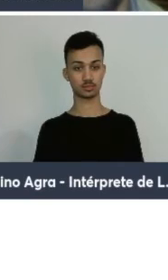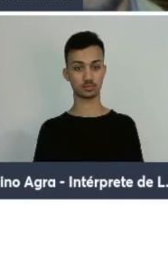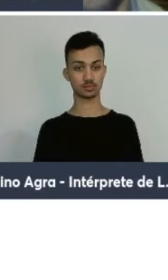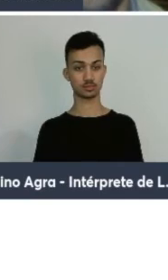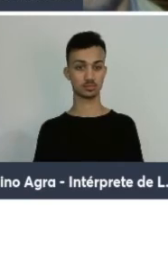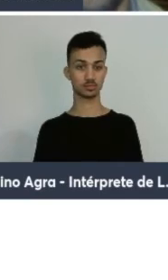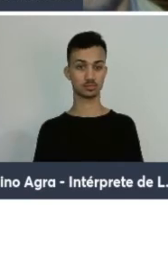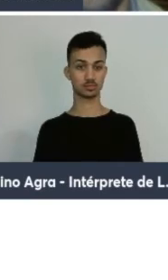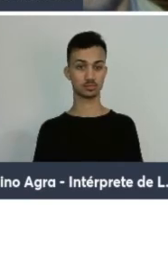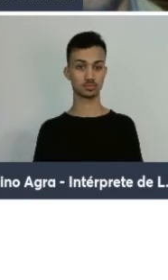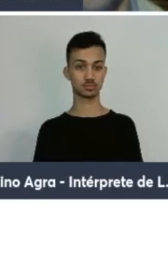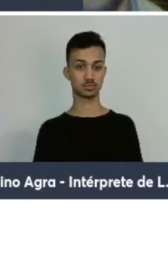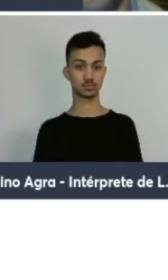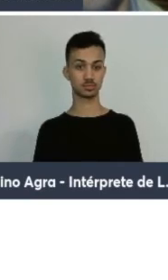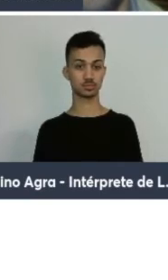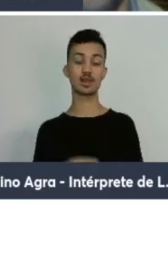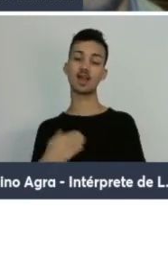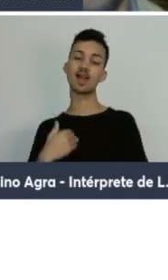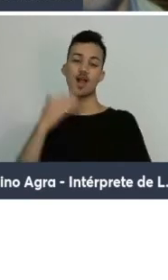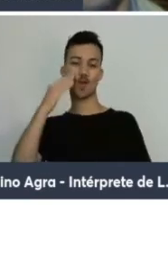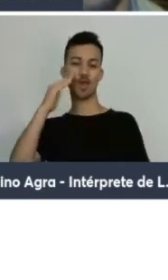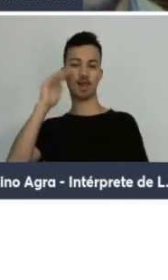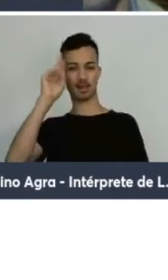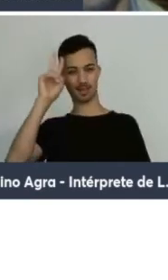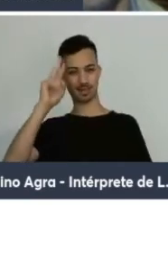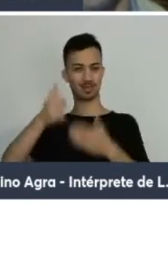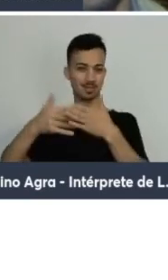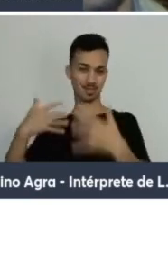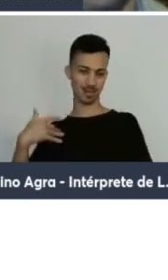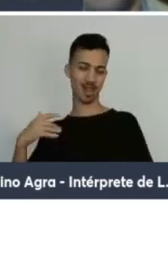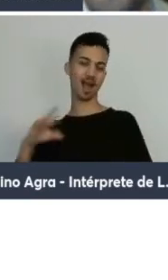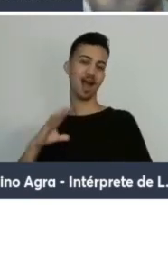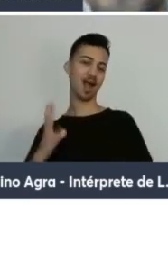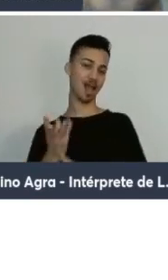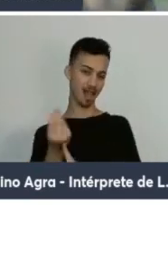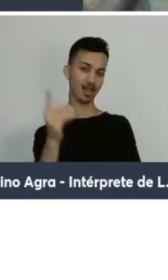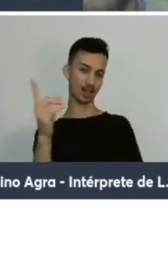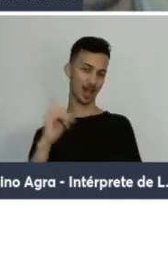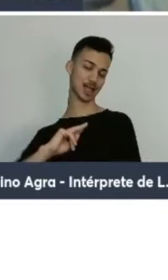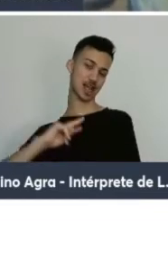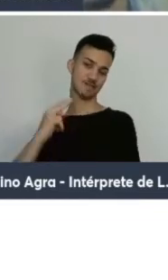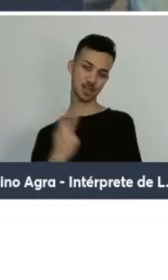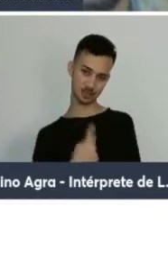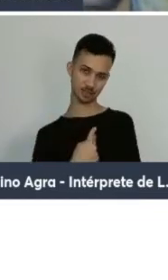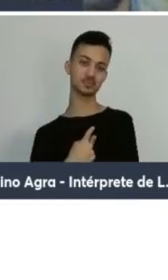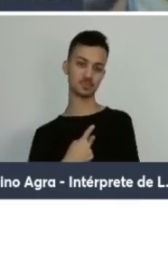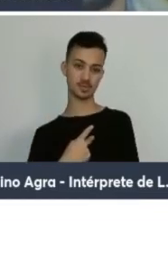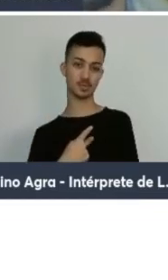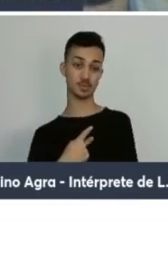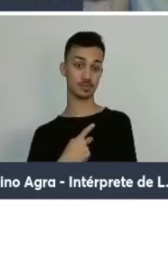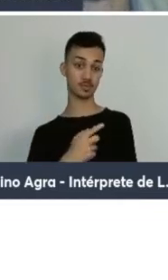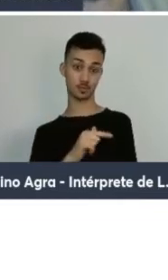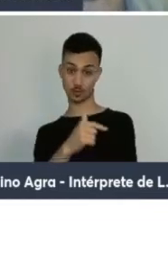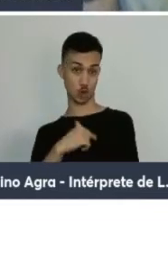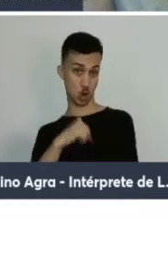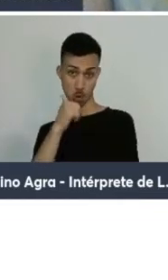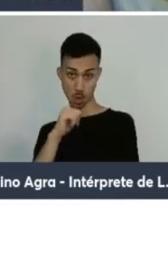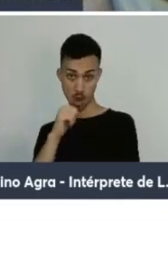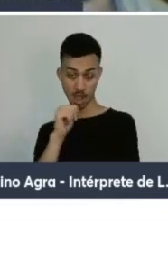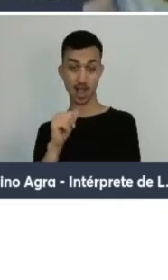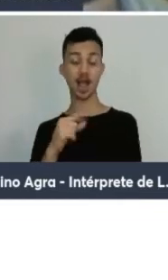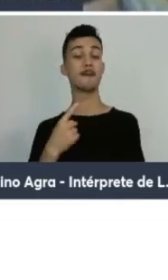o que a gente tinha de arte na época era justamente as travestis, né? Fazendo espetáculo. Nem tinha as mulheres. Porque aí as